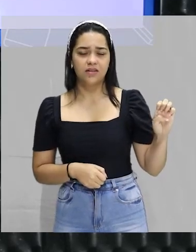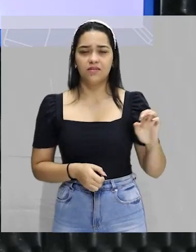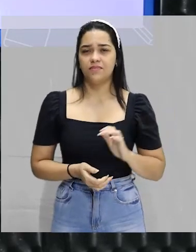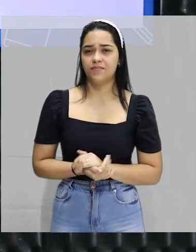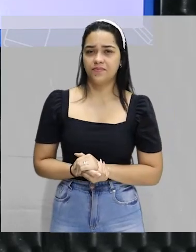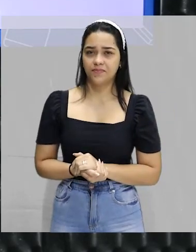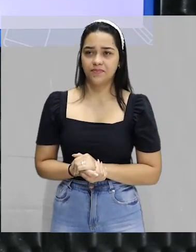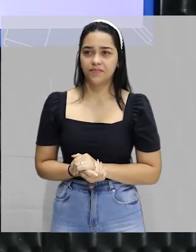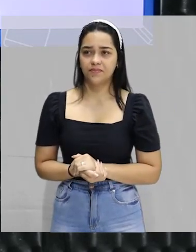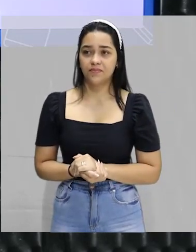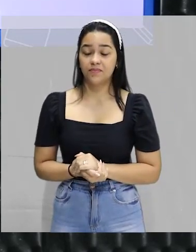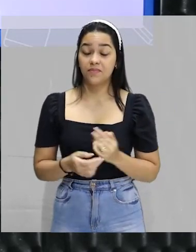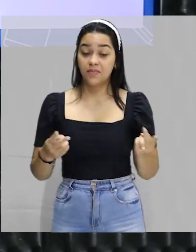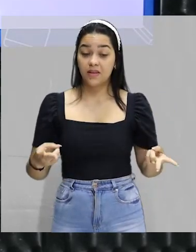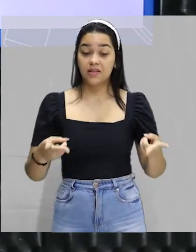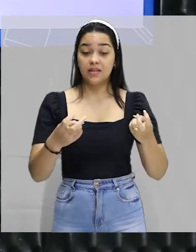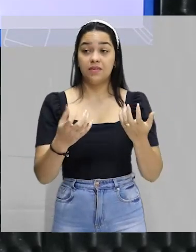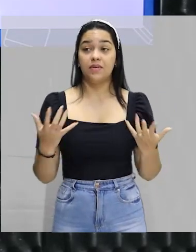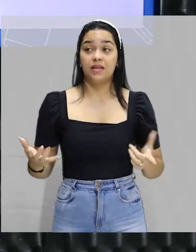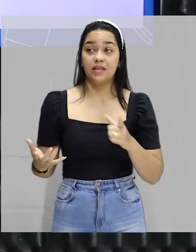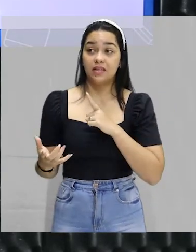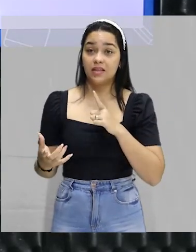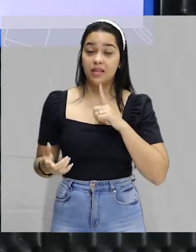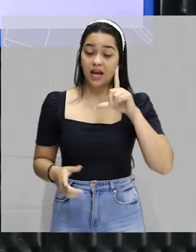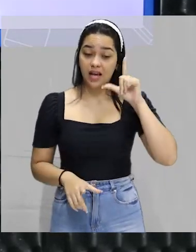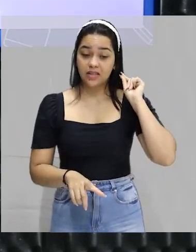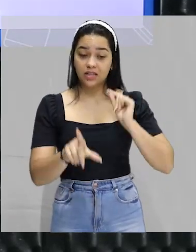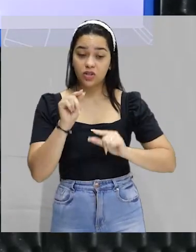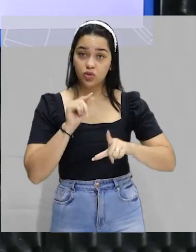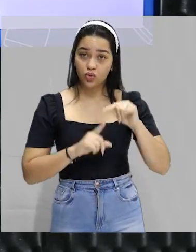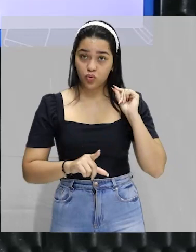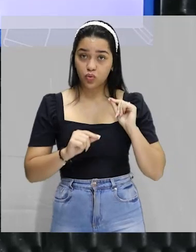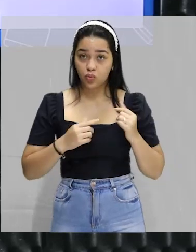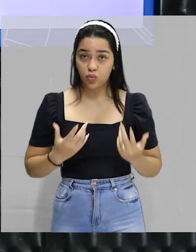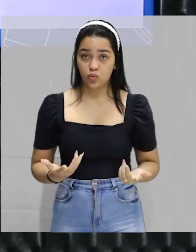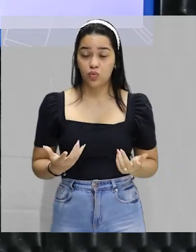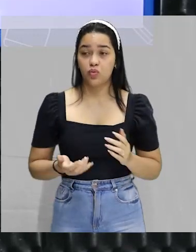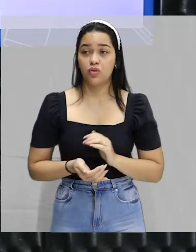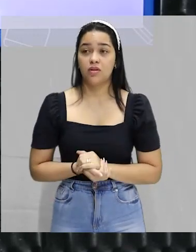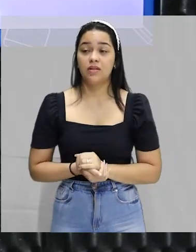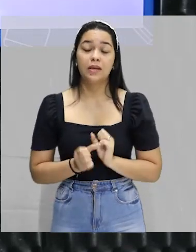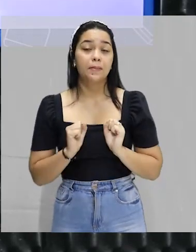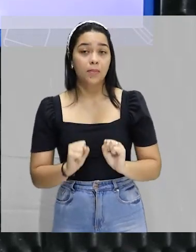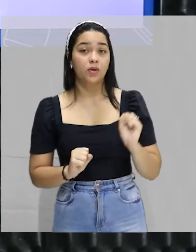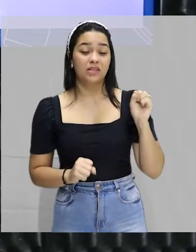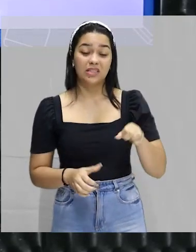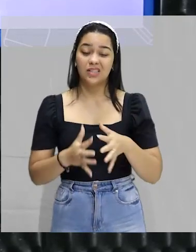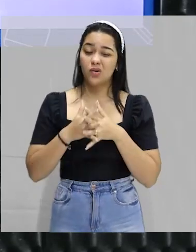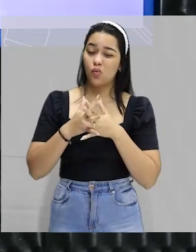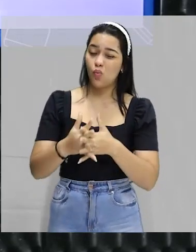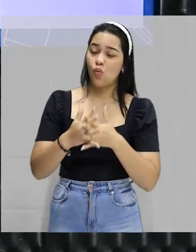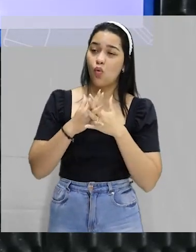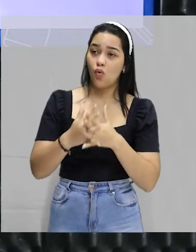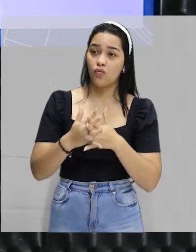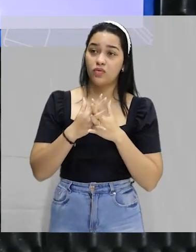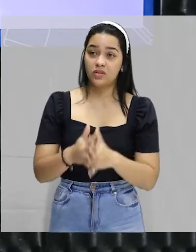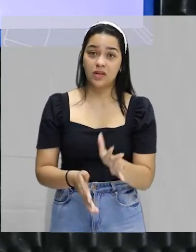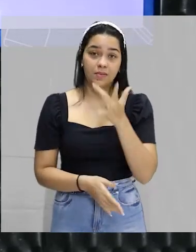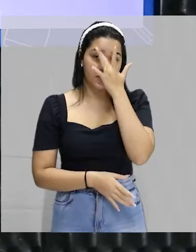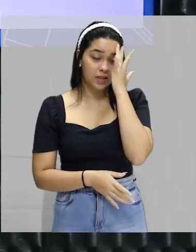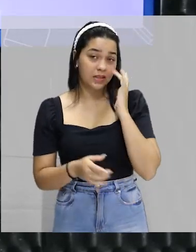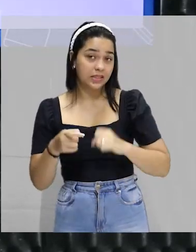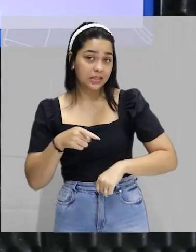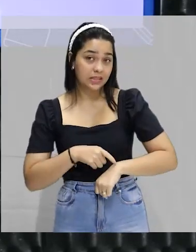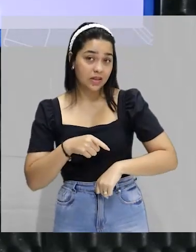adjunto adnominal? Observem que eu tenho opções que podem confundir o candidato na